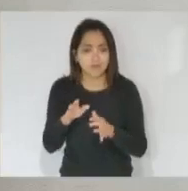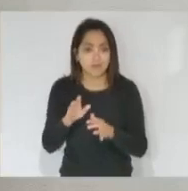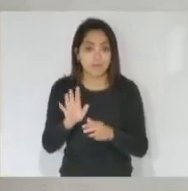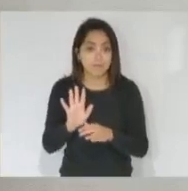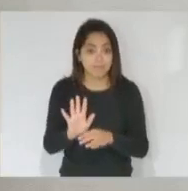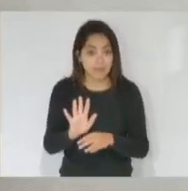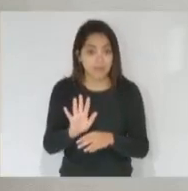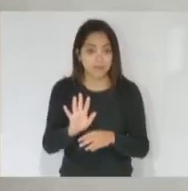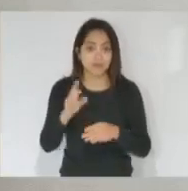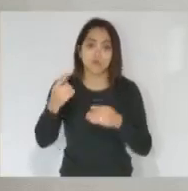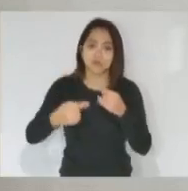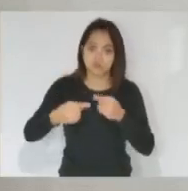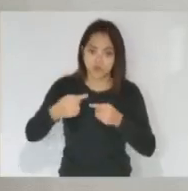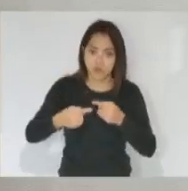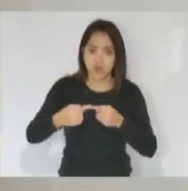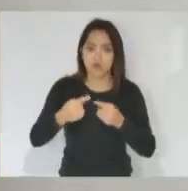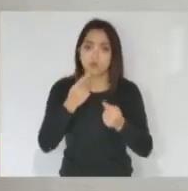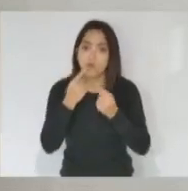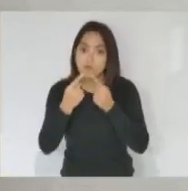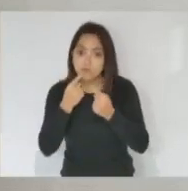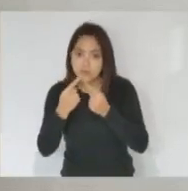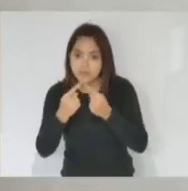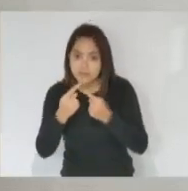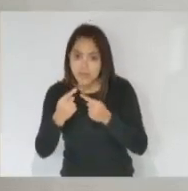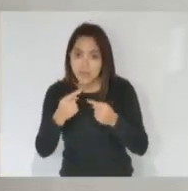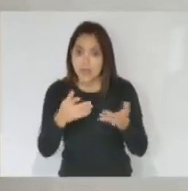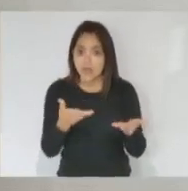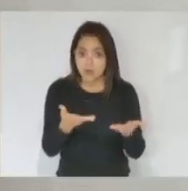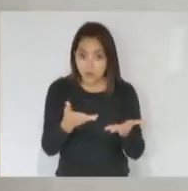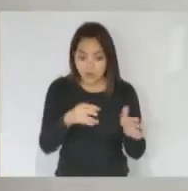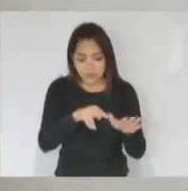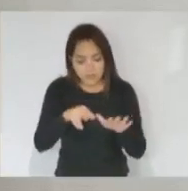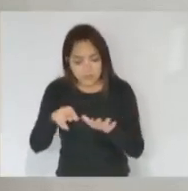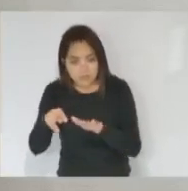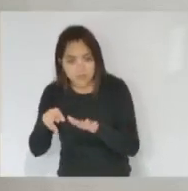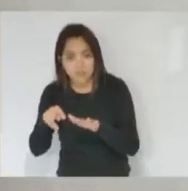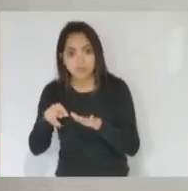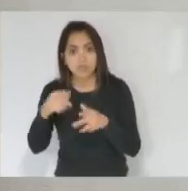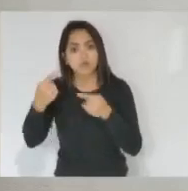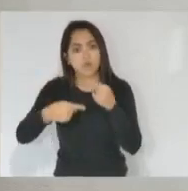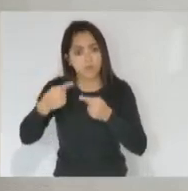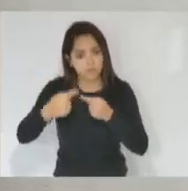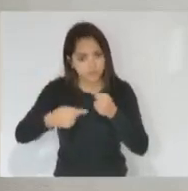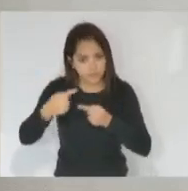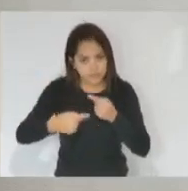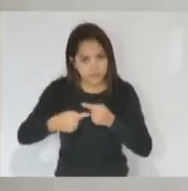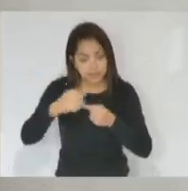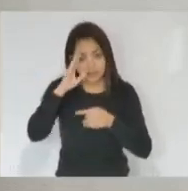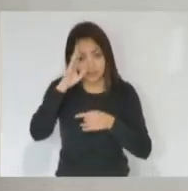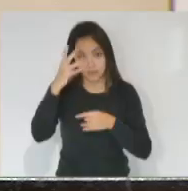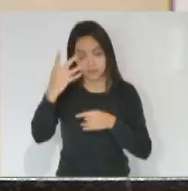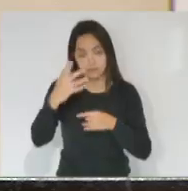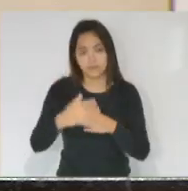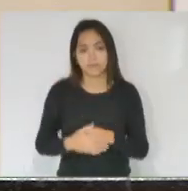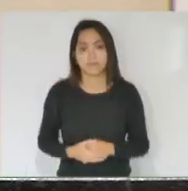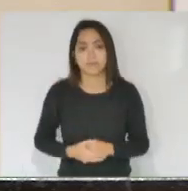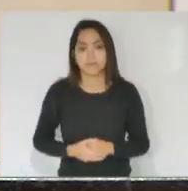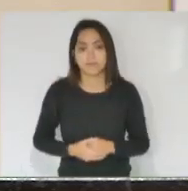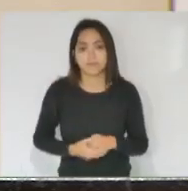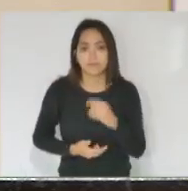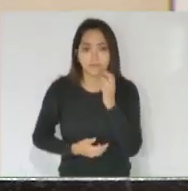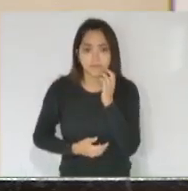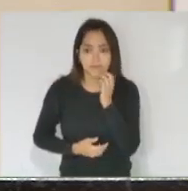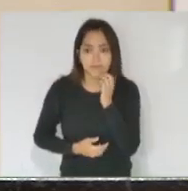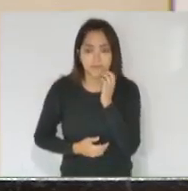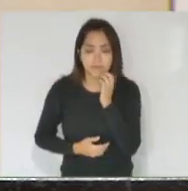no diálogo, nós temos que, nessa semana, resolvermos essa questão de uma vez por todas. Muito obrigado. Obrigado